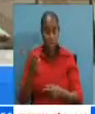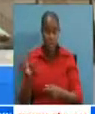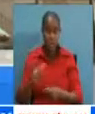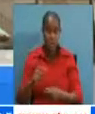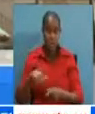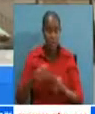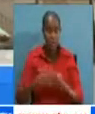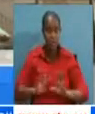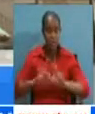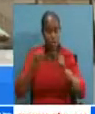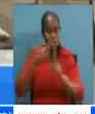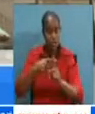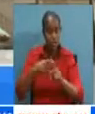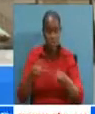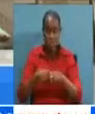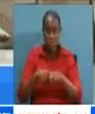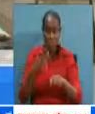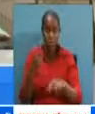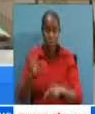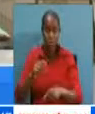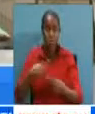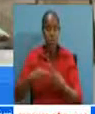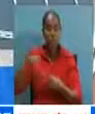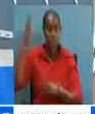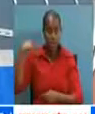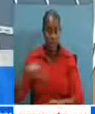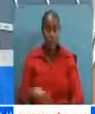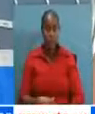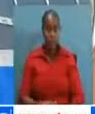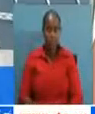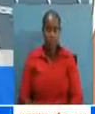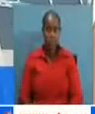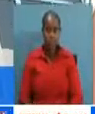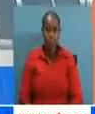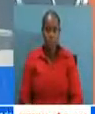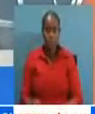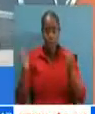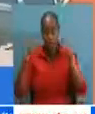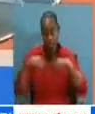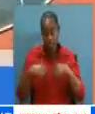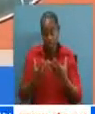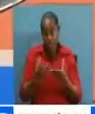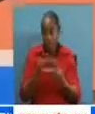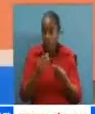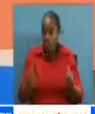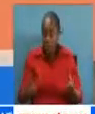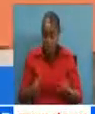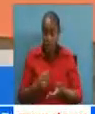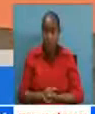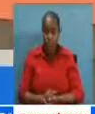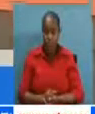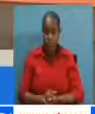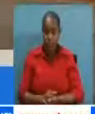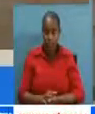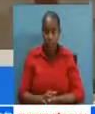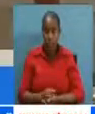face ao mesmo trimestre do ano passado de acordo com os resultados dos inquéritos de